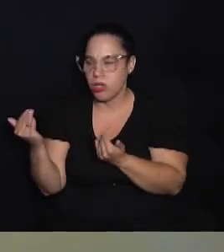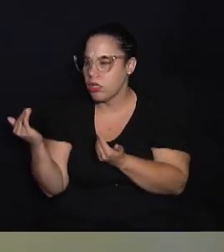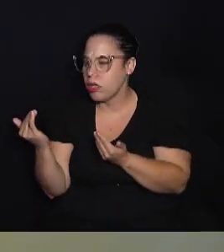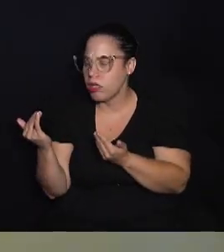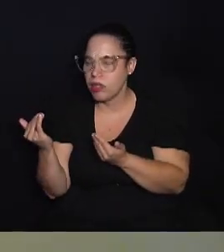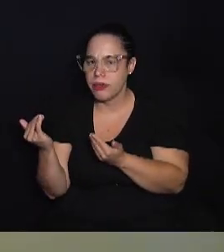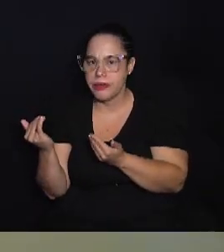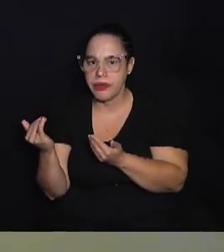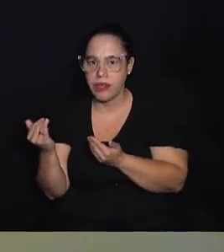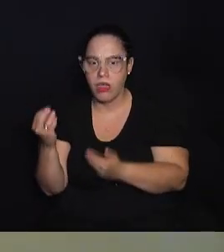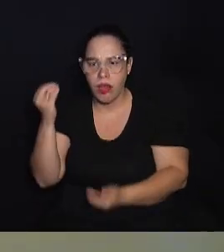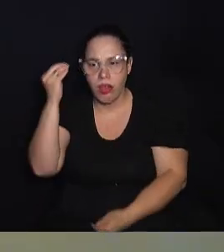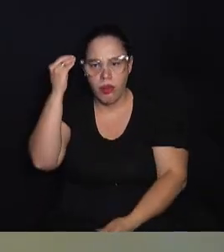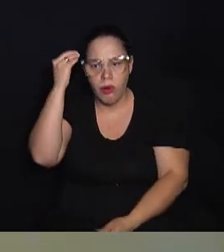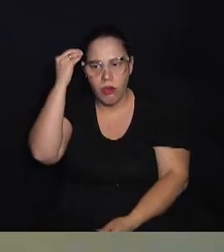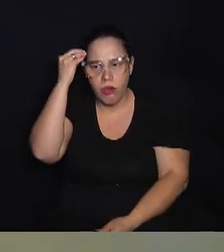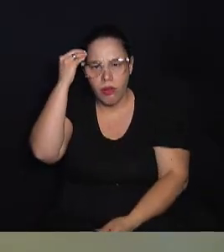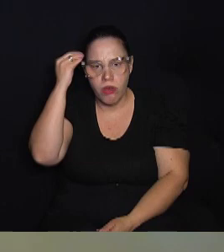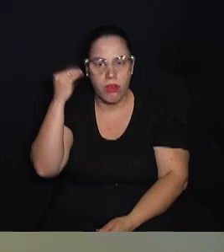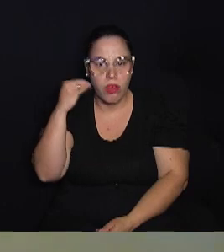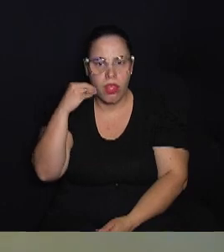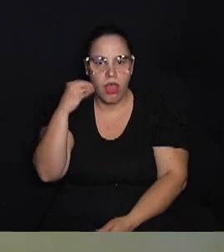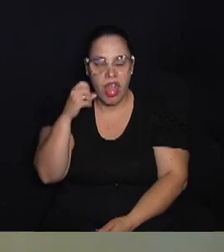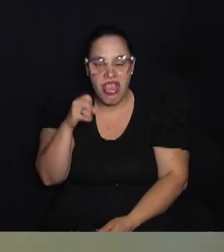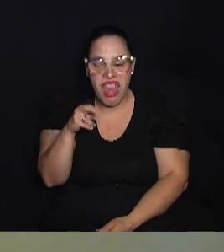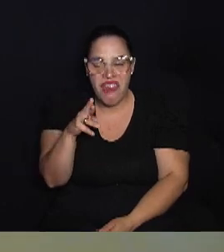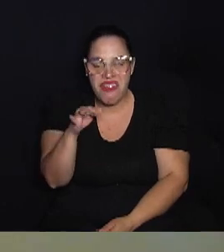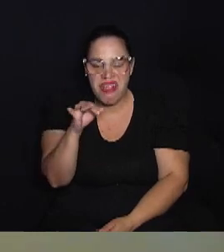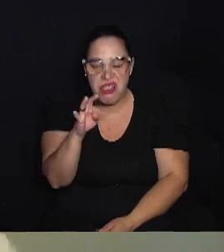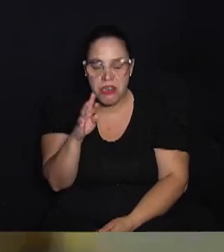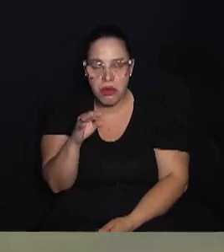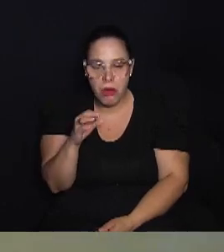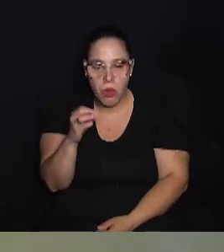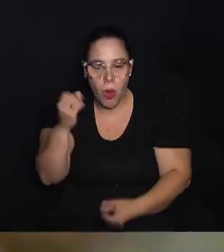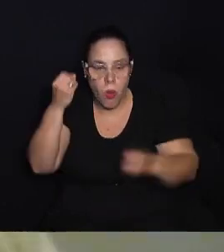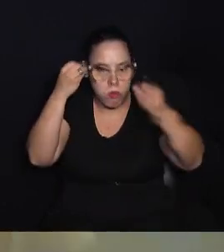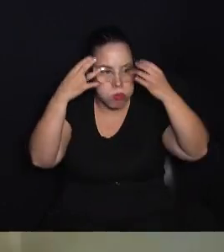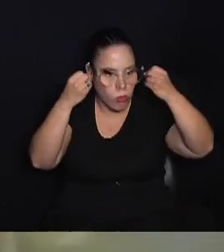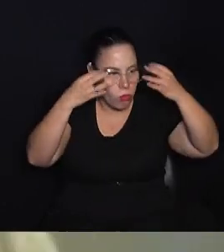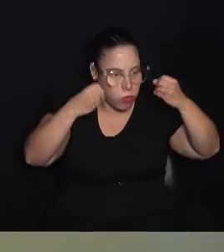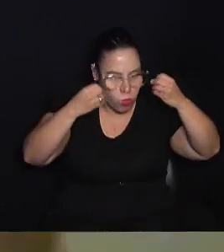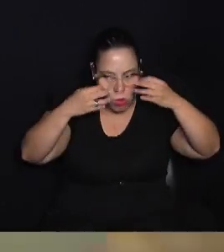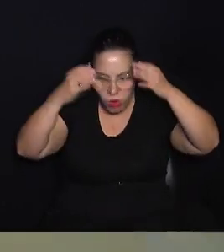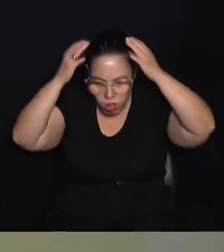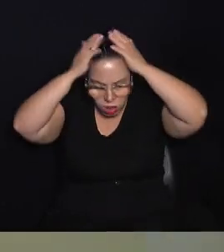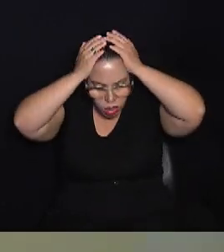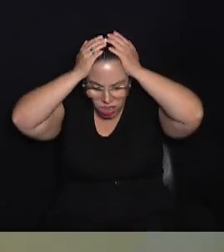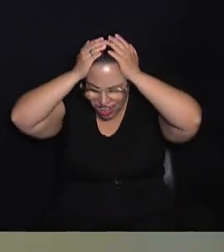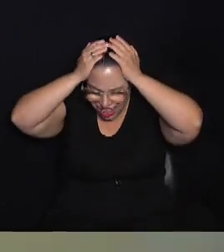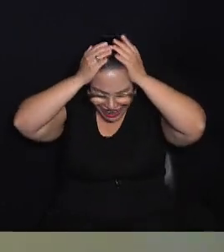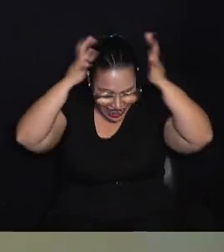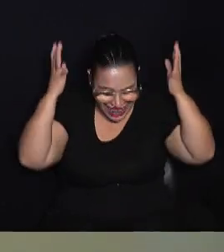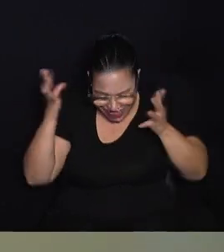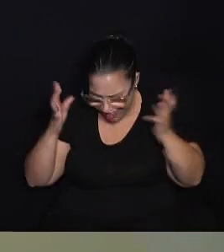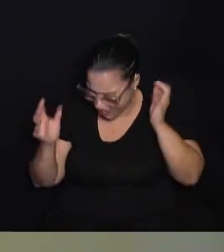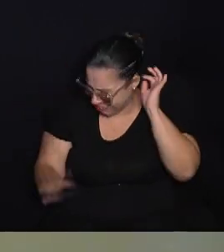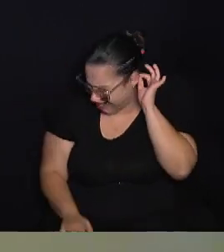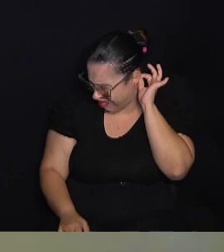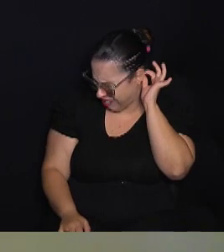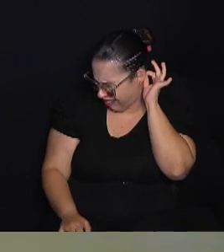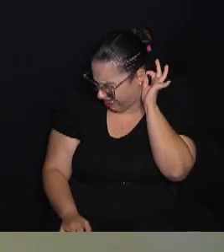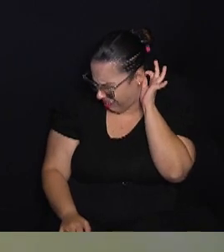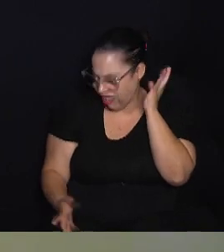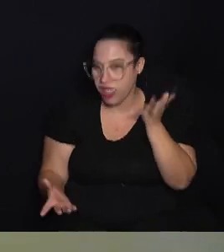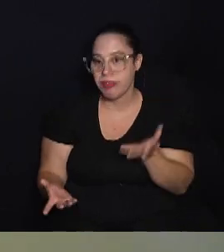jovens, provavelmente, eles estão com falha de memória, não, estão com déficit de atenção. Muita informação para um HD que já está lotado de informação,